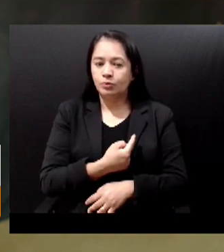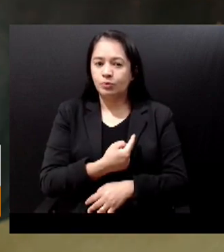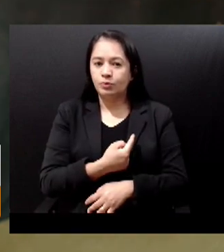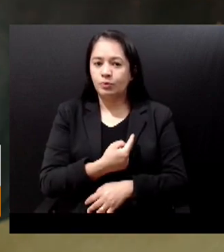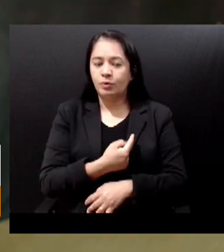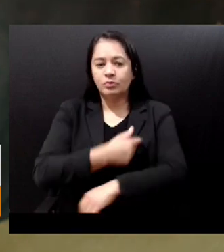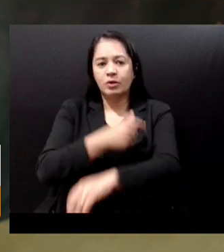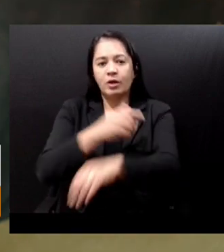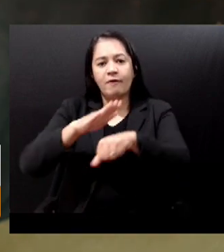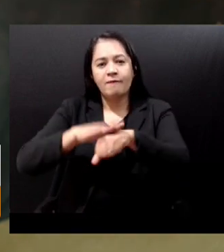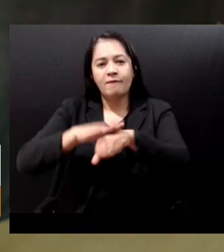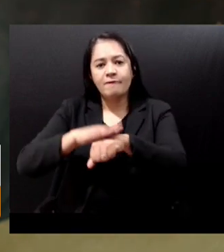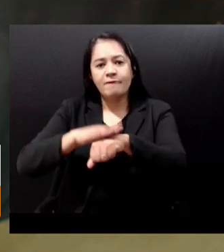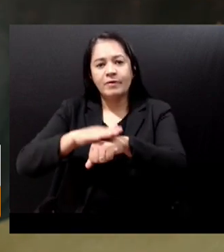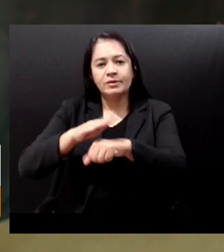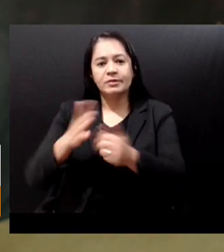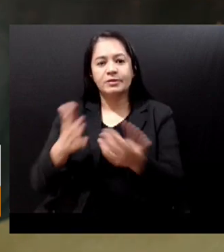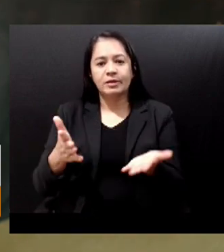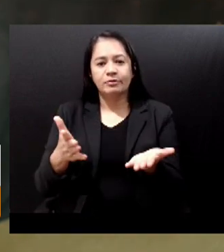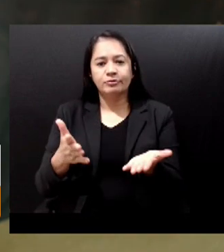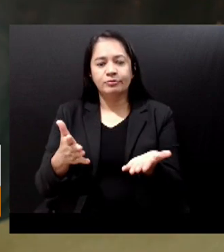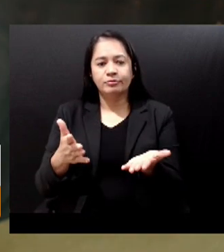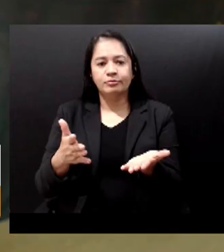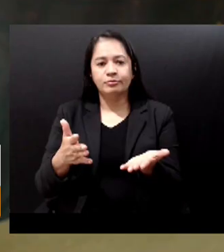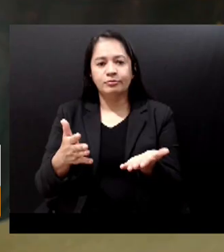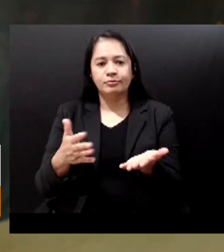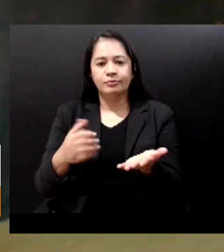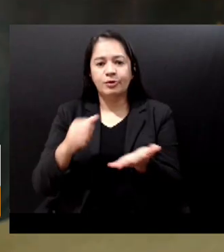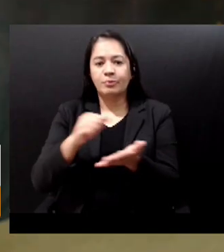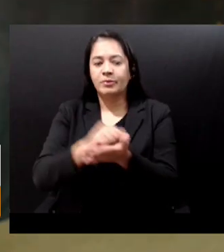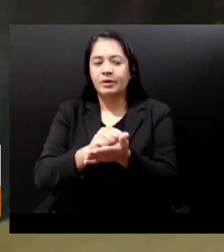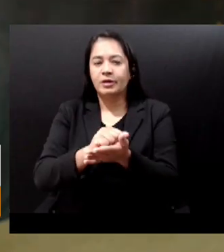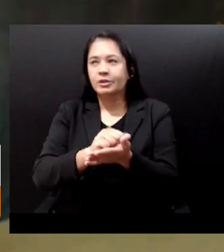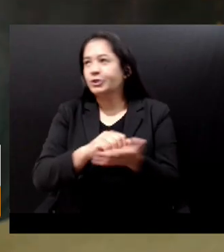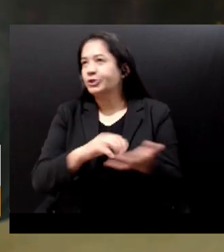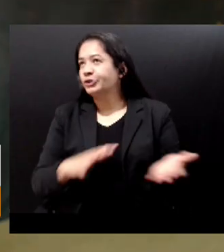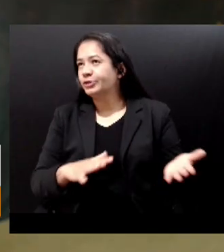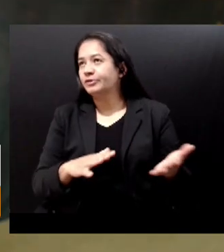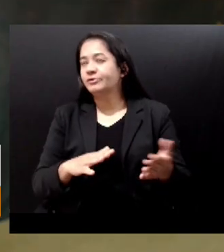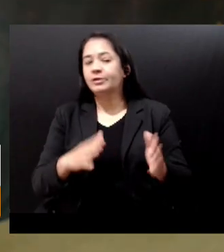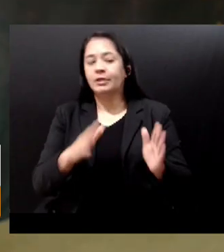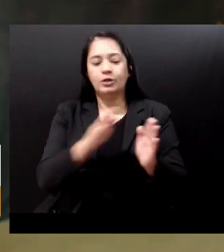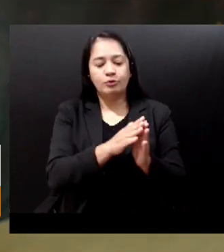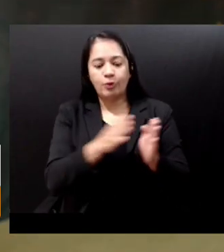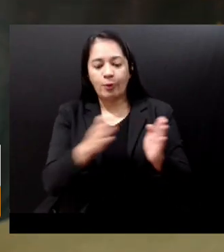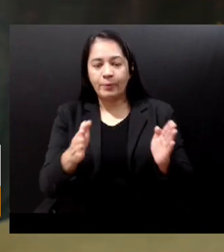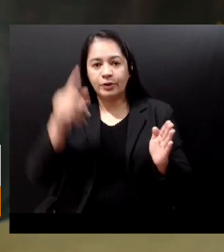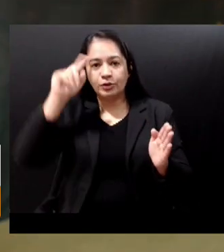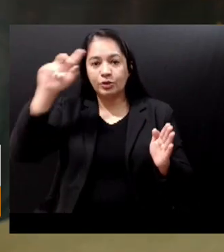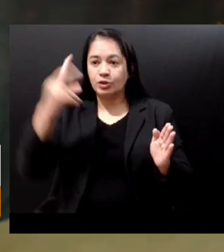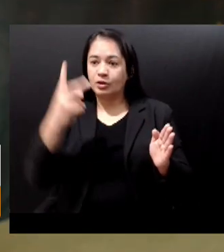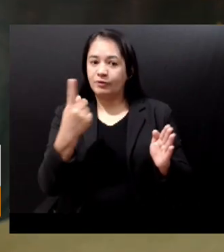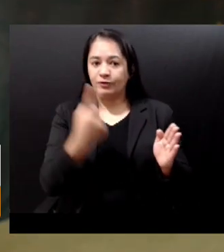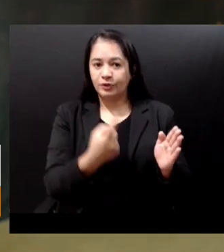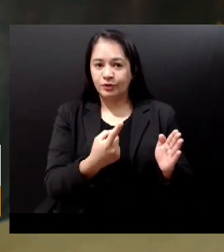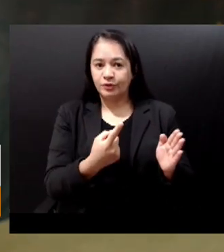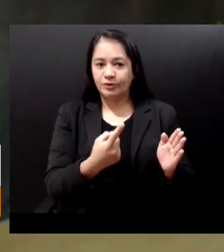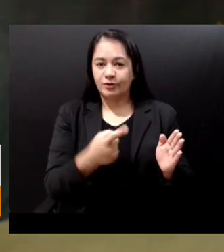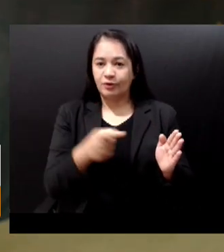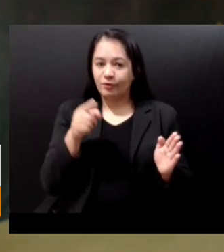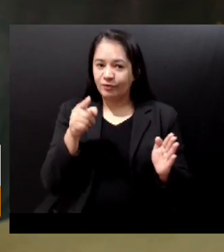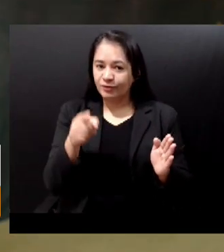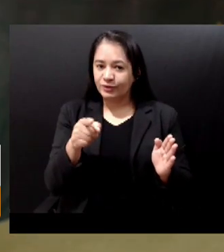por 21 dias, como se diz, né, todo mundo, fala dessa questão dos 21 dias. Então, você que é uma pessoa